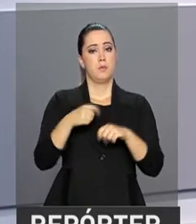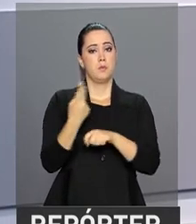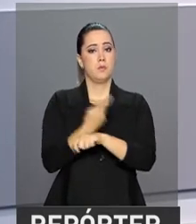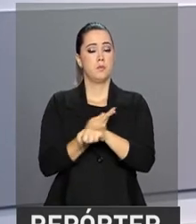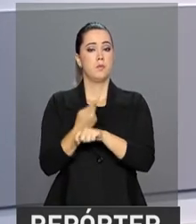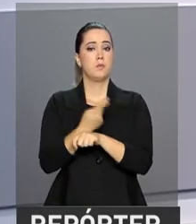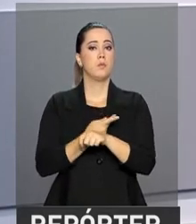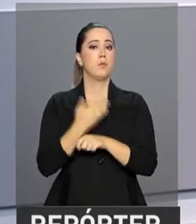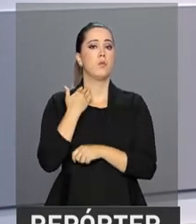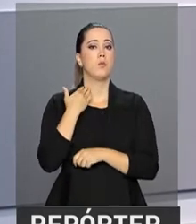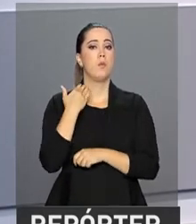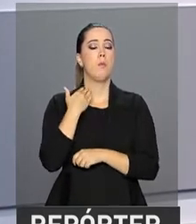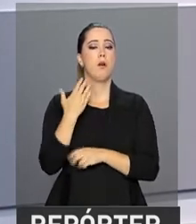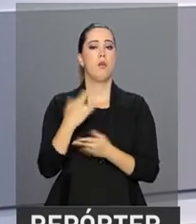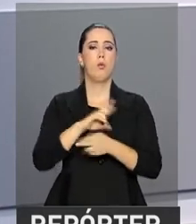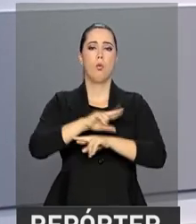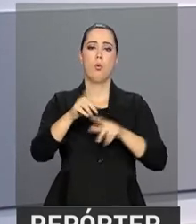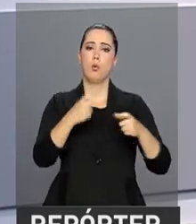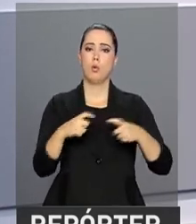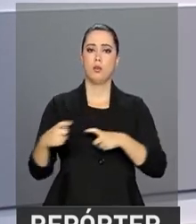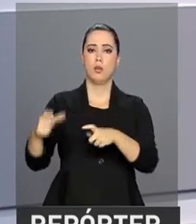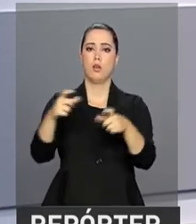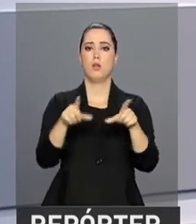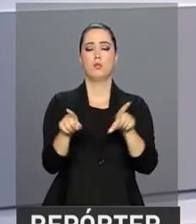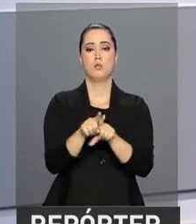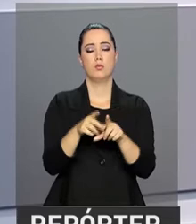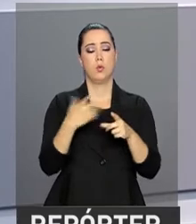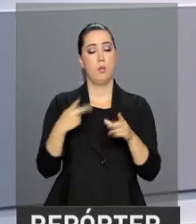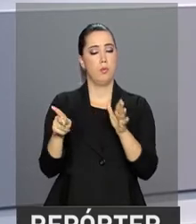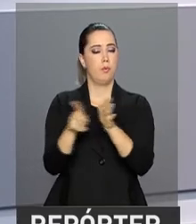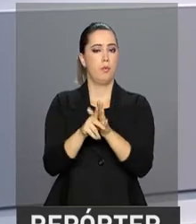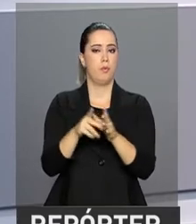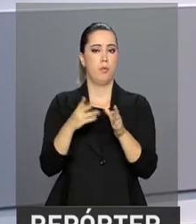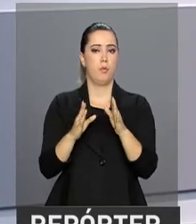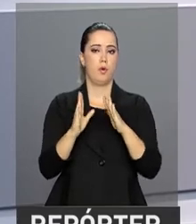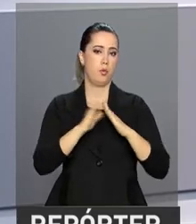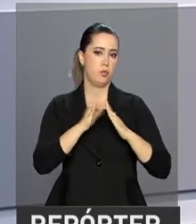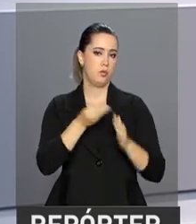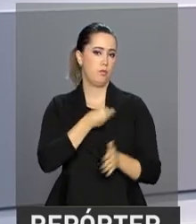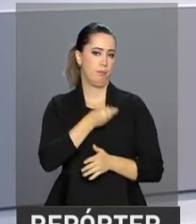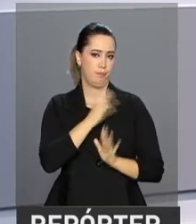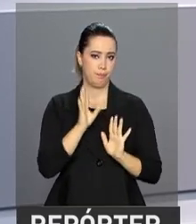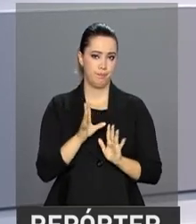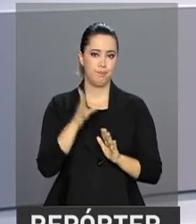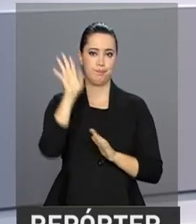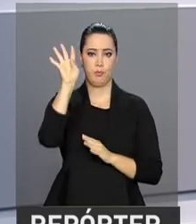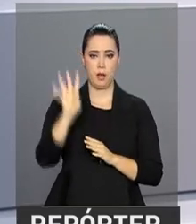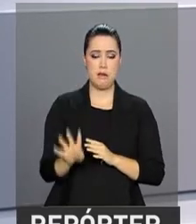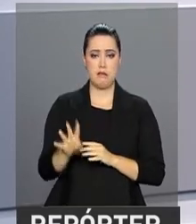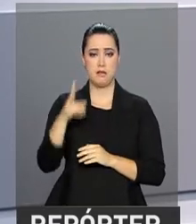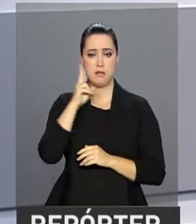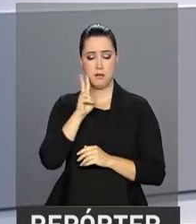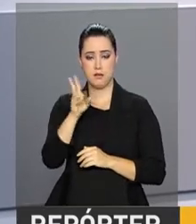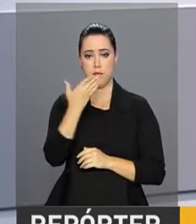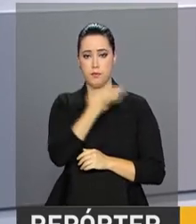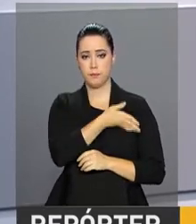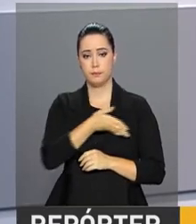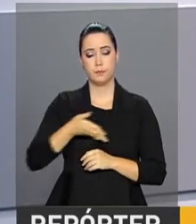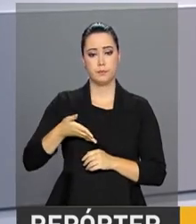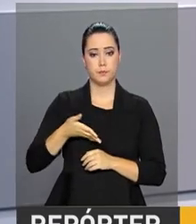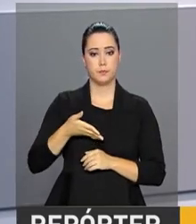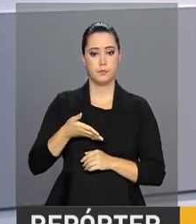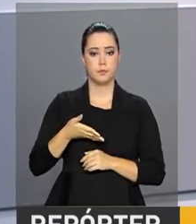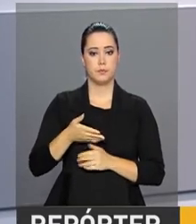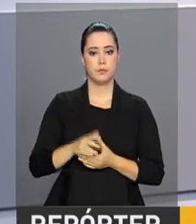devem procurar agências de fomento e bancos da região a lista das instituições financeiras credenciadas pode ser